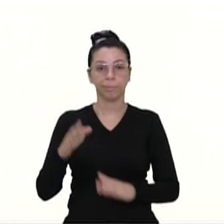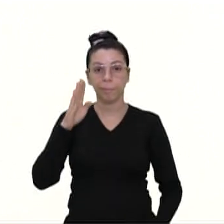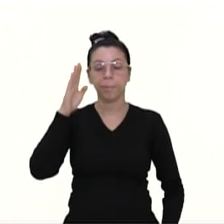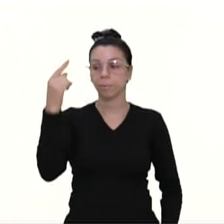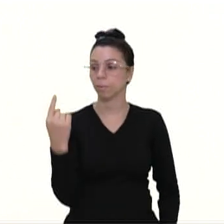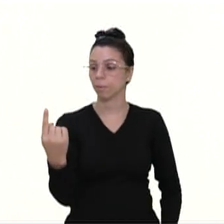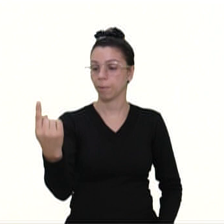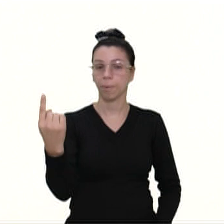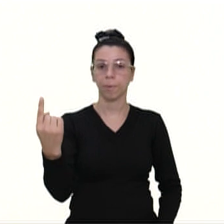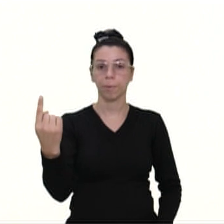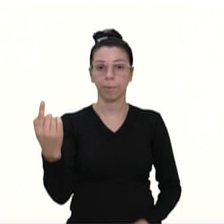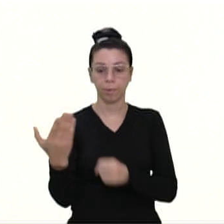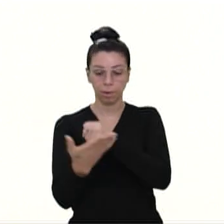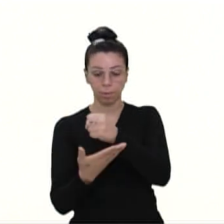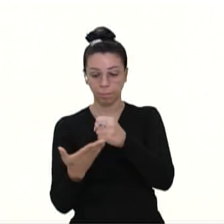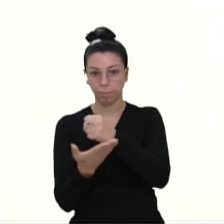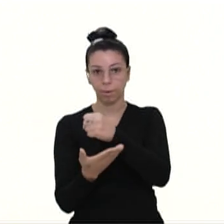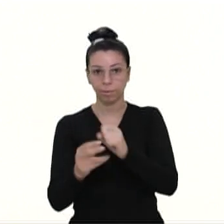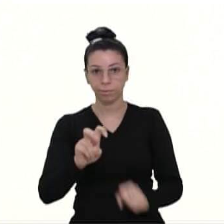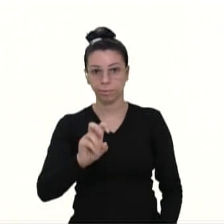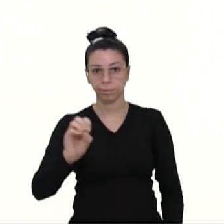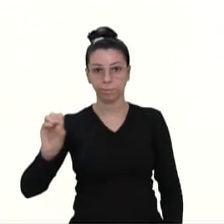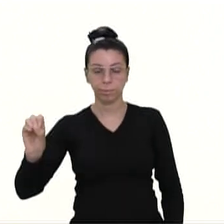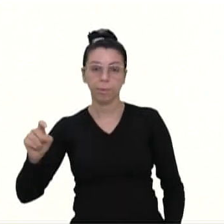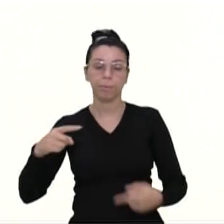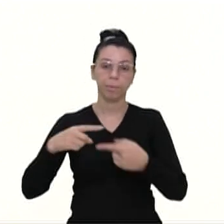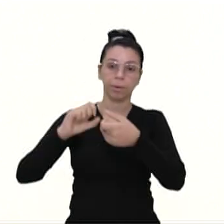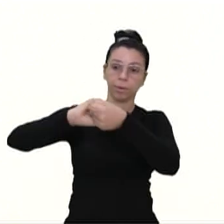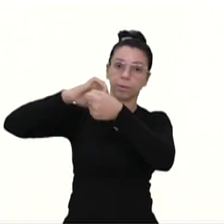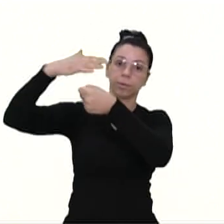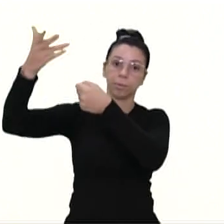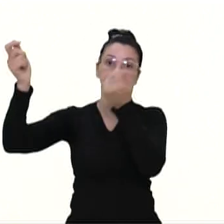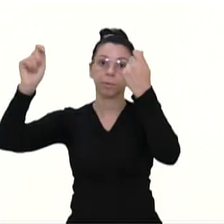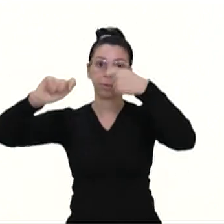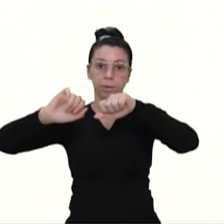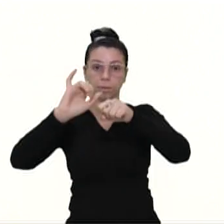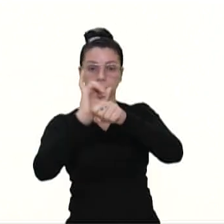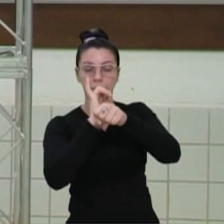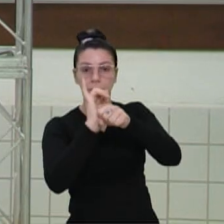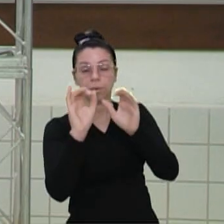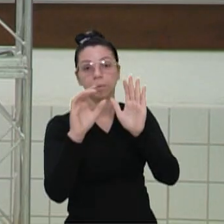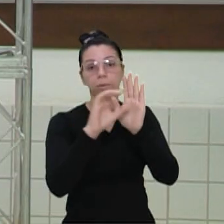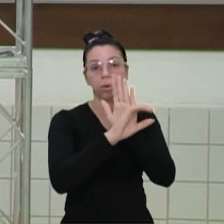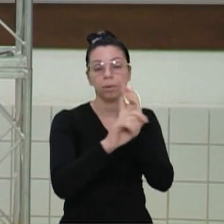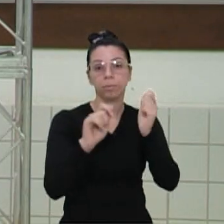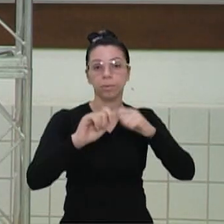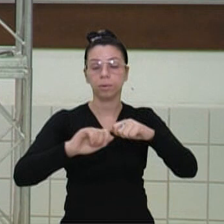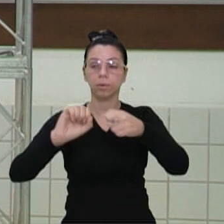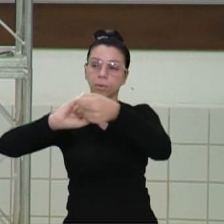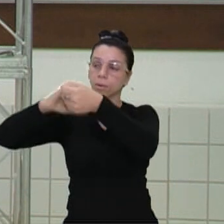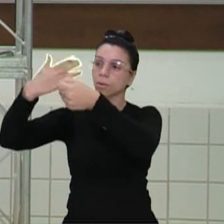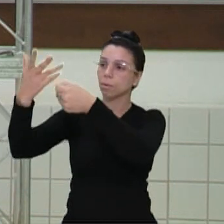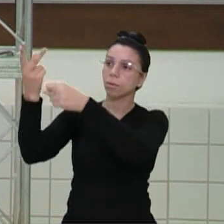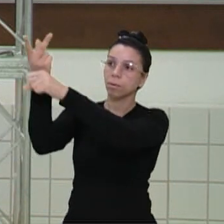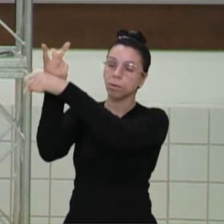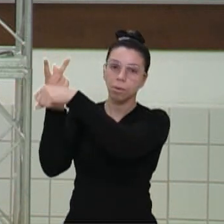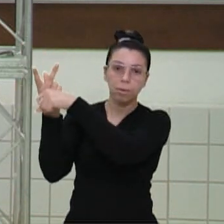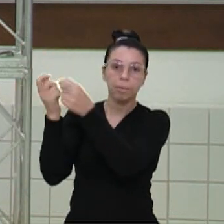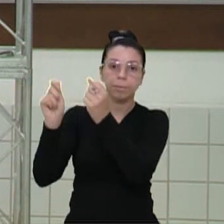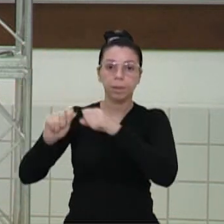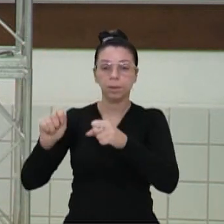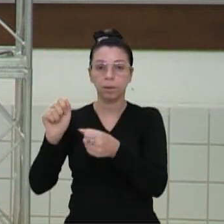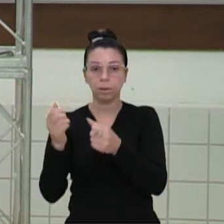principalmente 1 na base 500, que é a forma de resolver uma equação exponencial, que você tem que lembrar. Para eu buscar o valor do expoente, eu tenho que ter